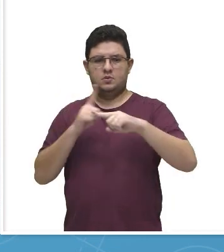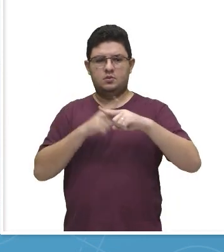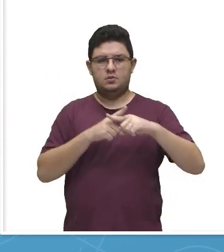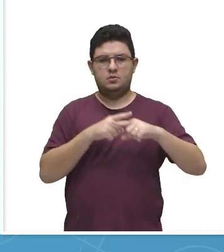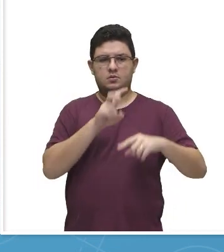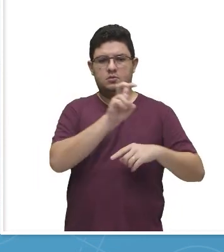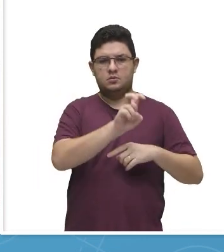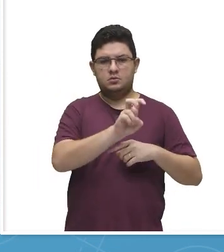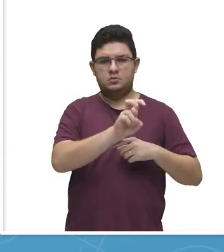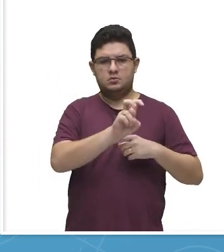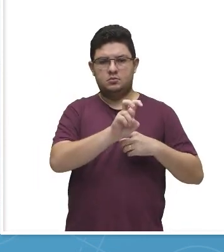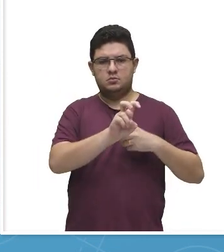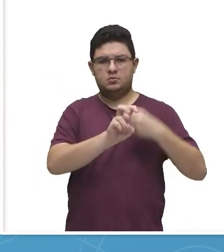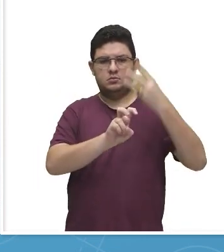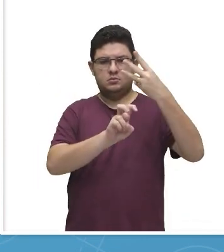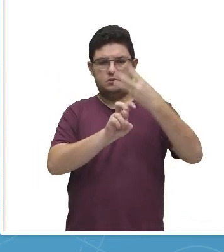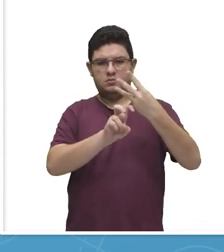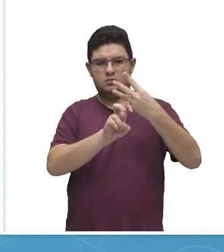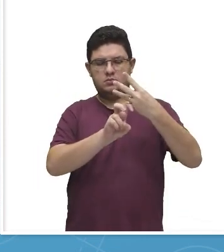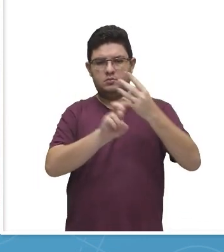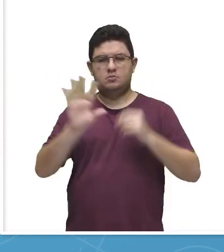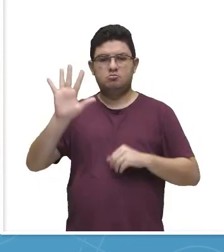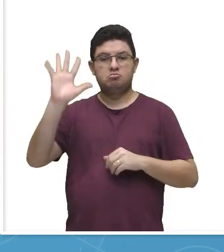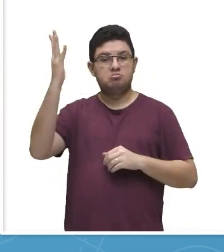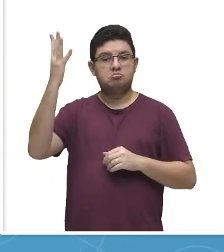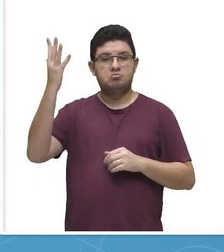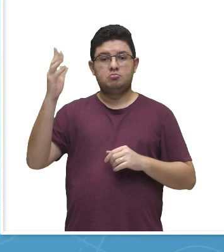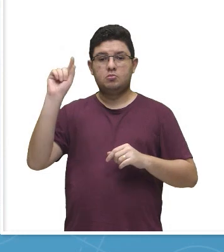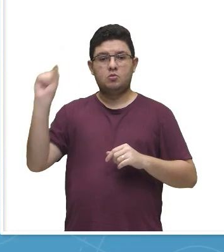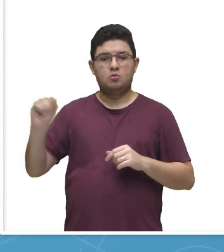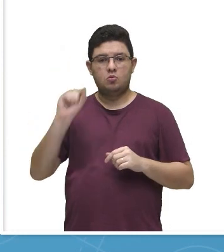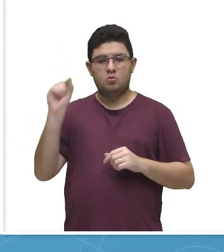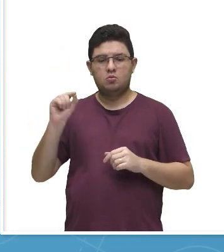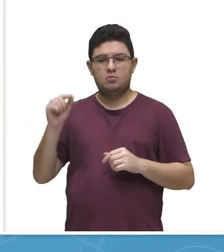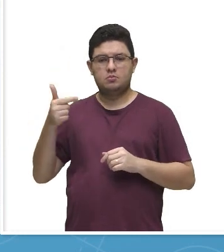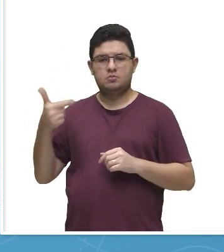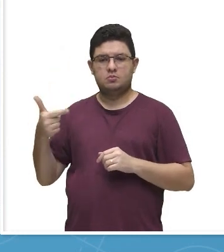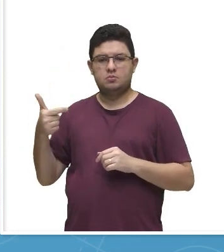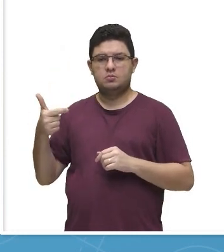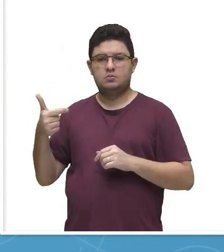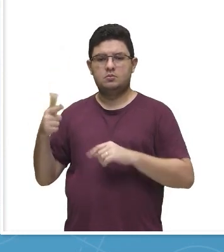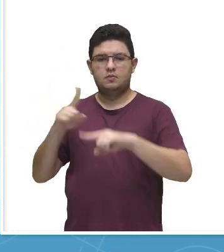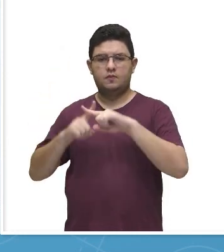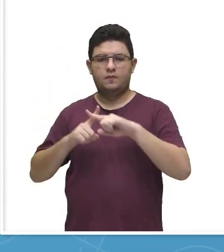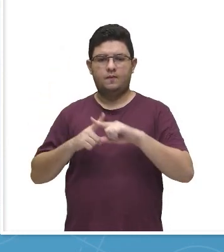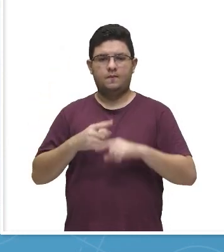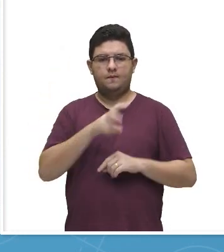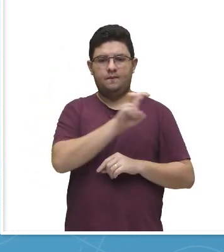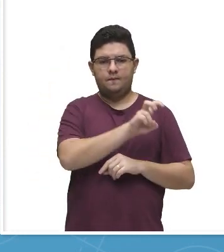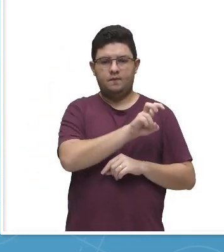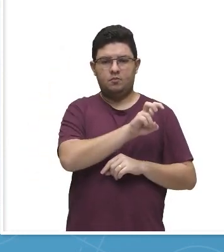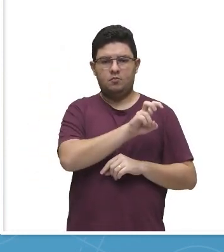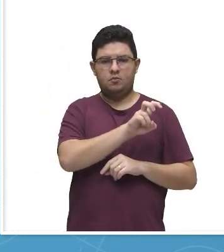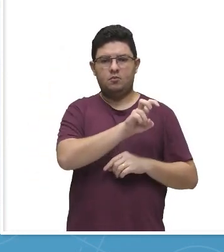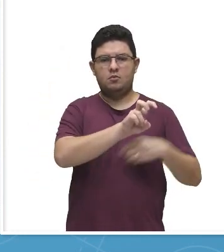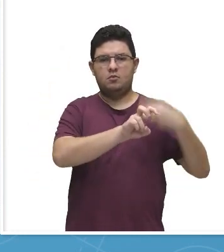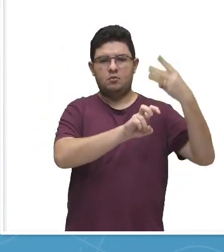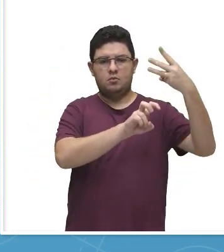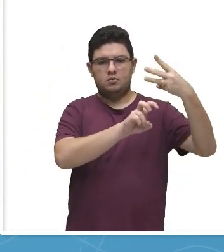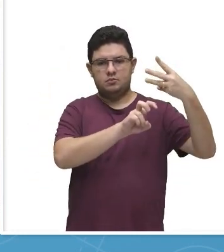eu vou ter o quê? 2 vezes 5, isso daqui é elevado à terceira.